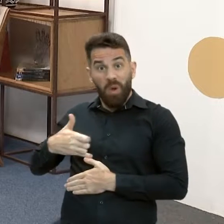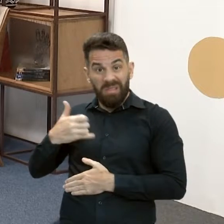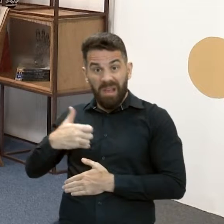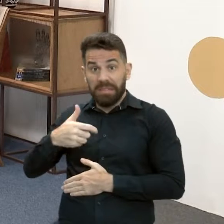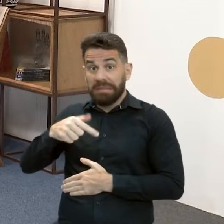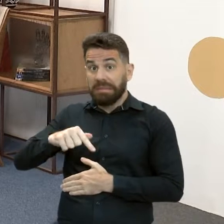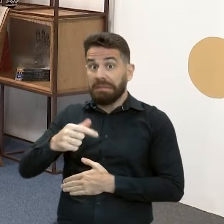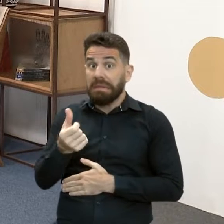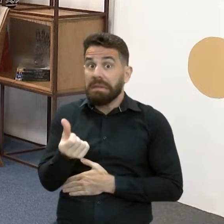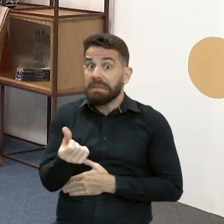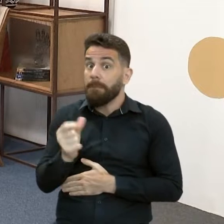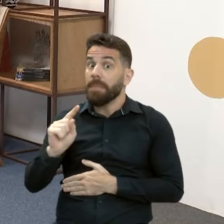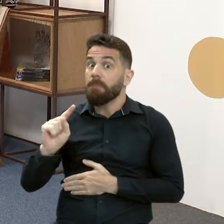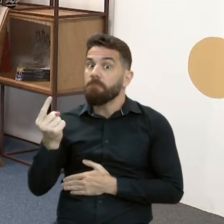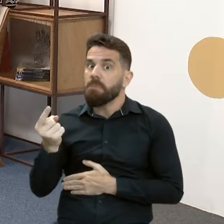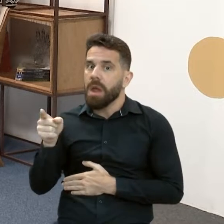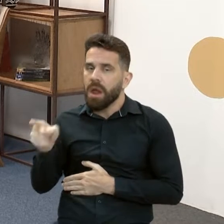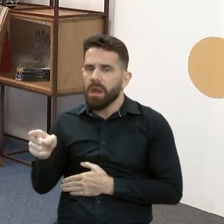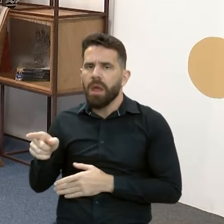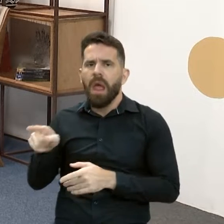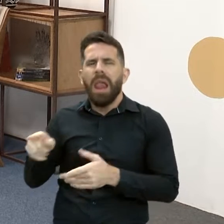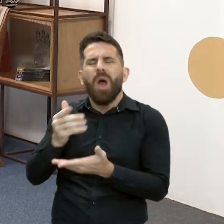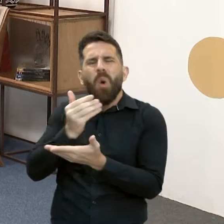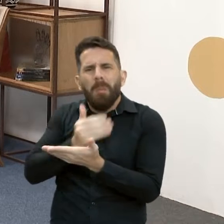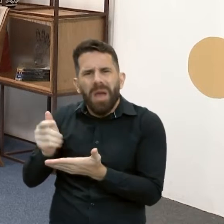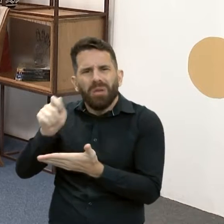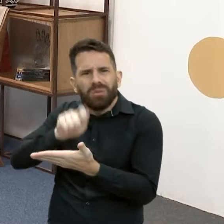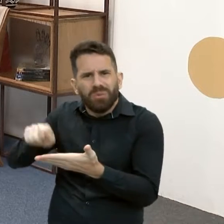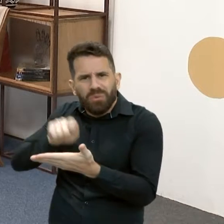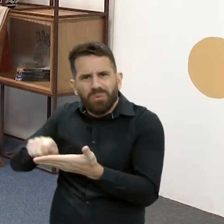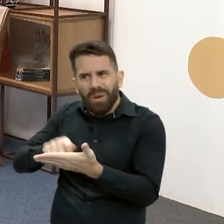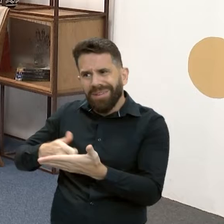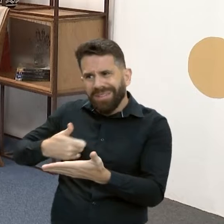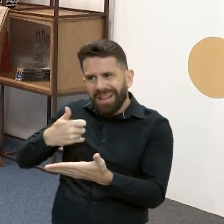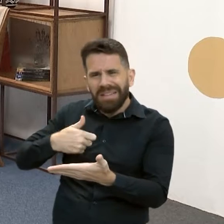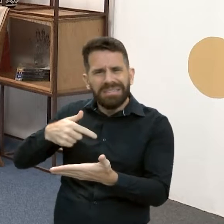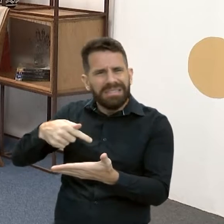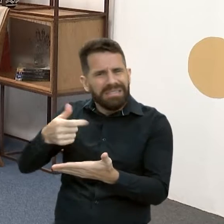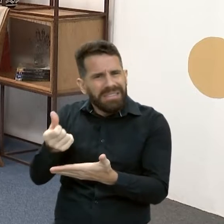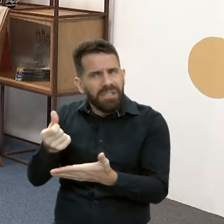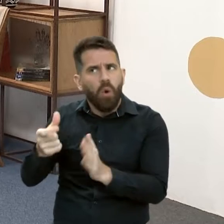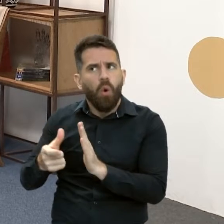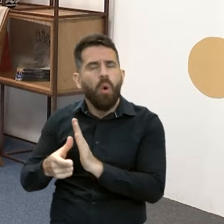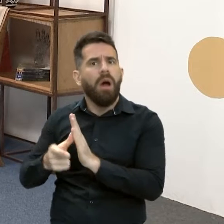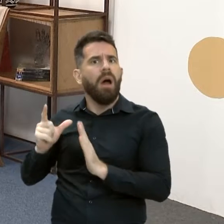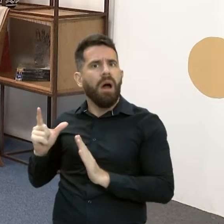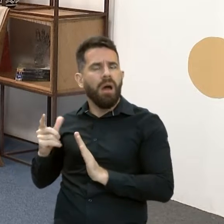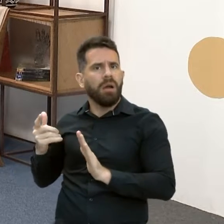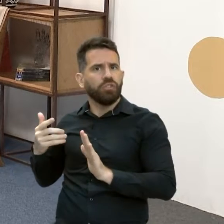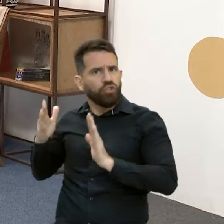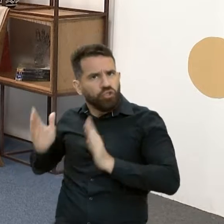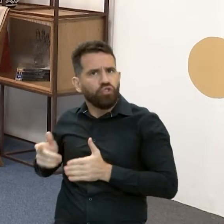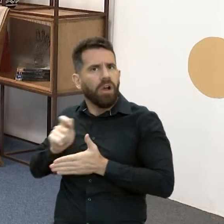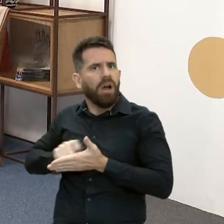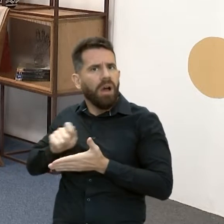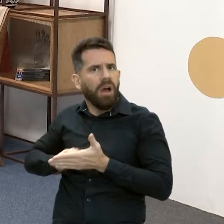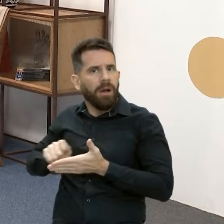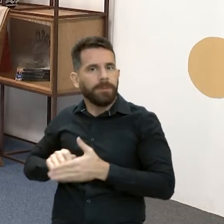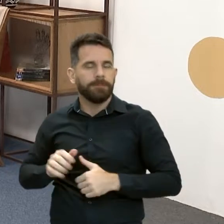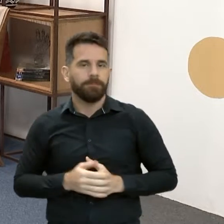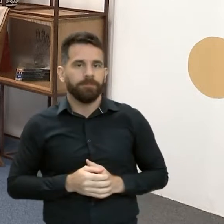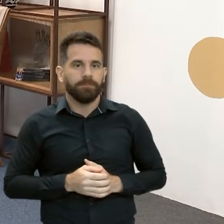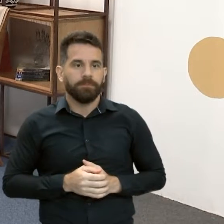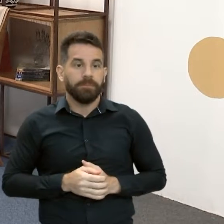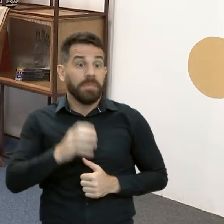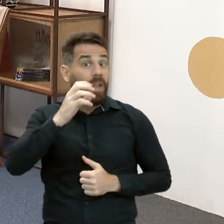escrever nesse período ou antes? Cora Coralina, aliás, Ana